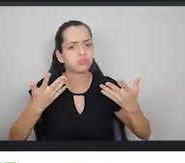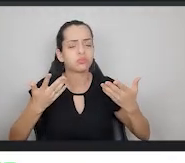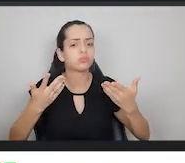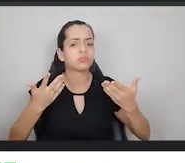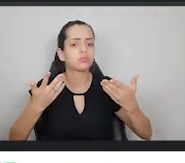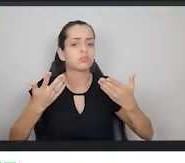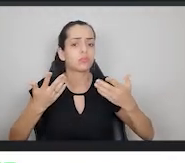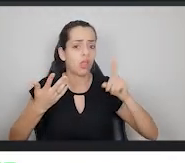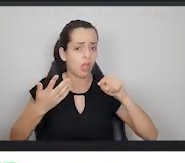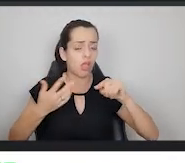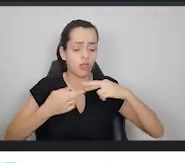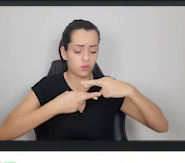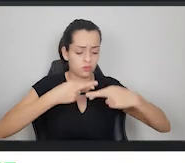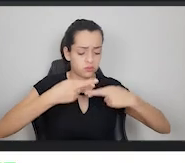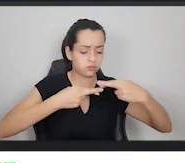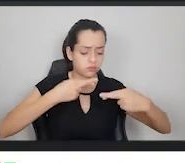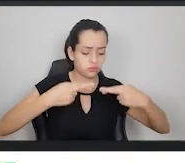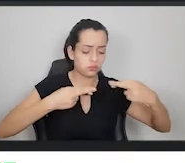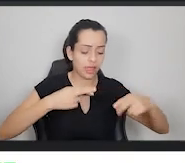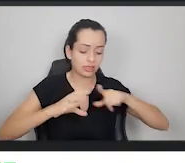condutores,